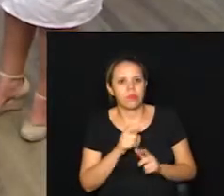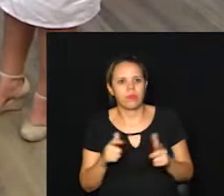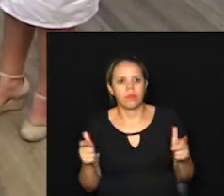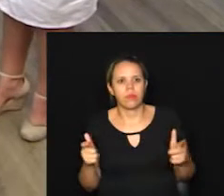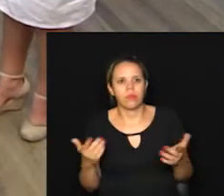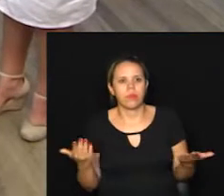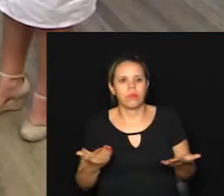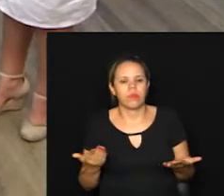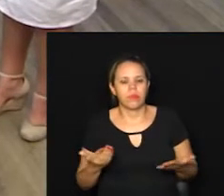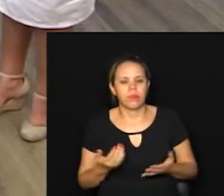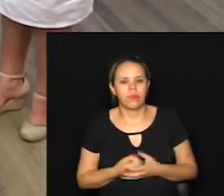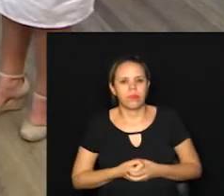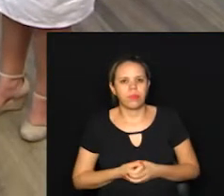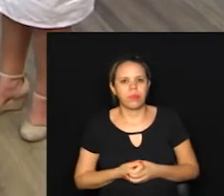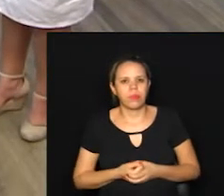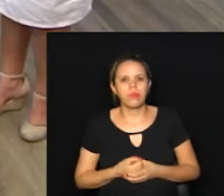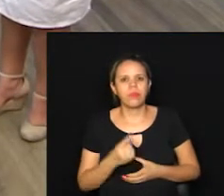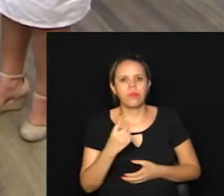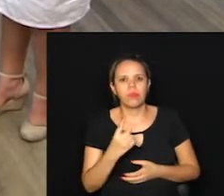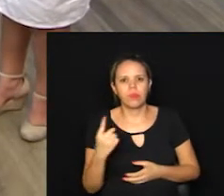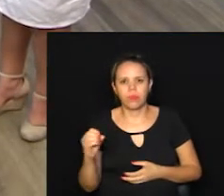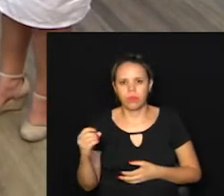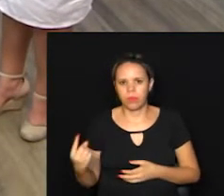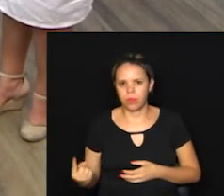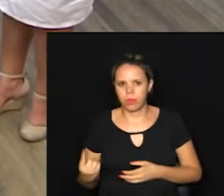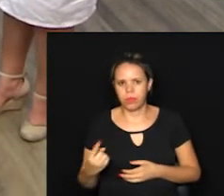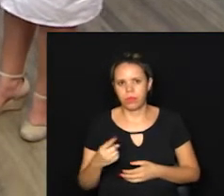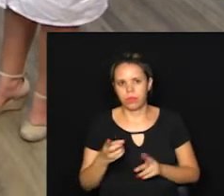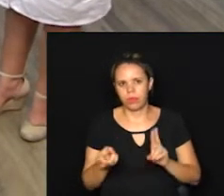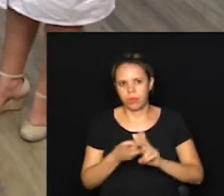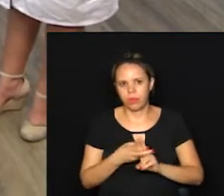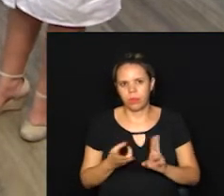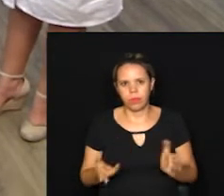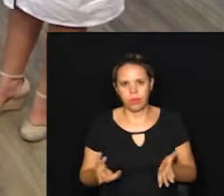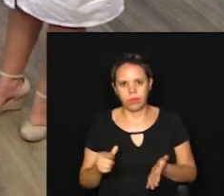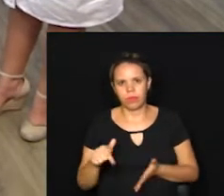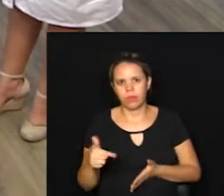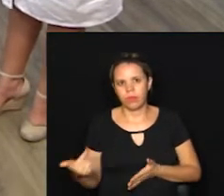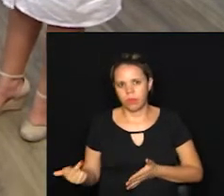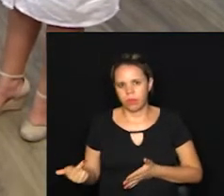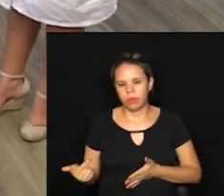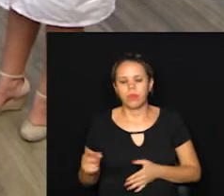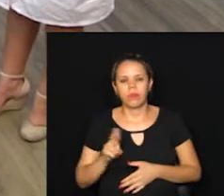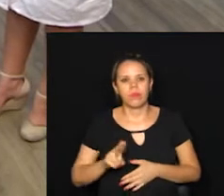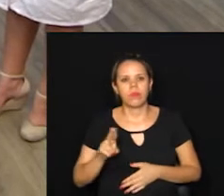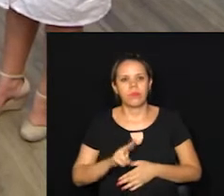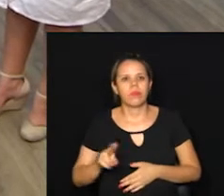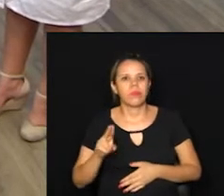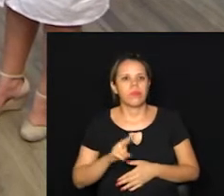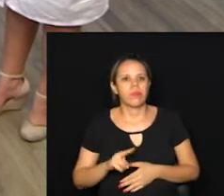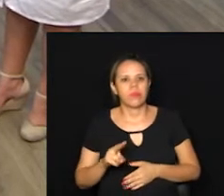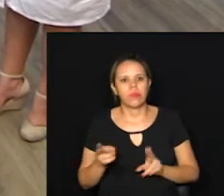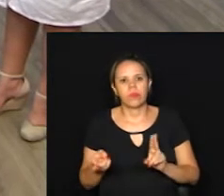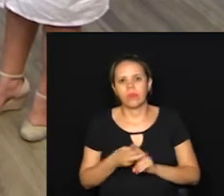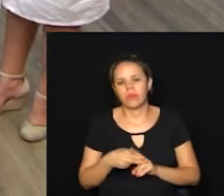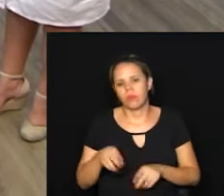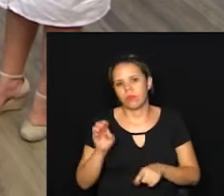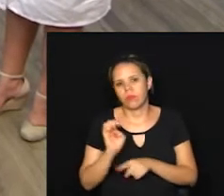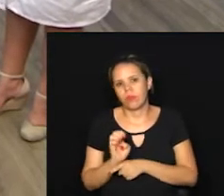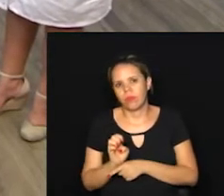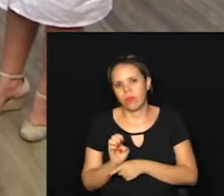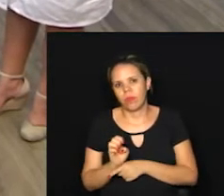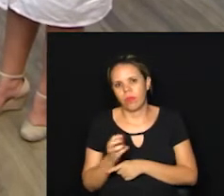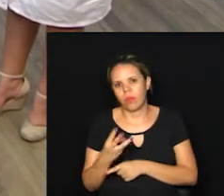porque agora, olha, dos 101 leitos do SUS municipal, 72 estão ocupados. Do SUS estadual,